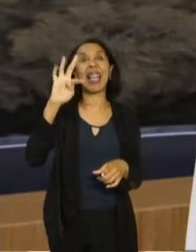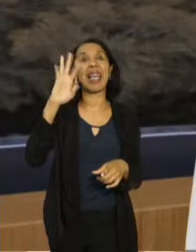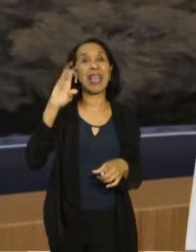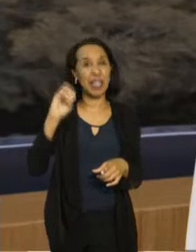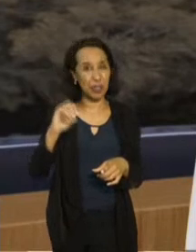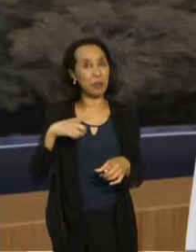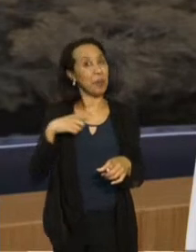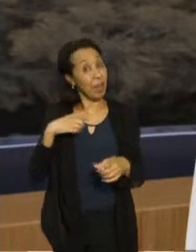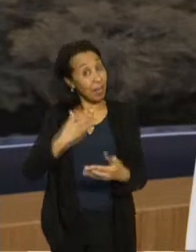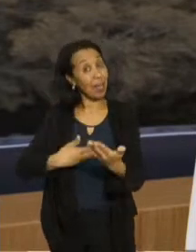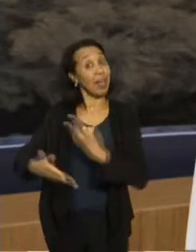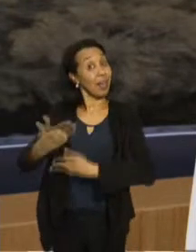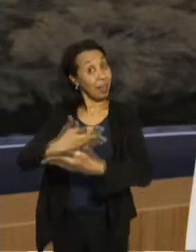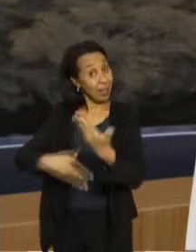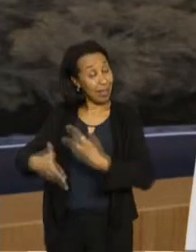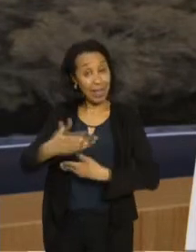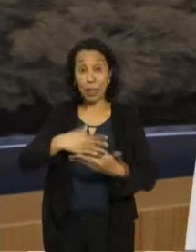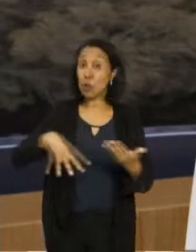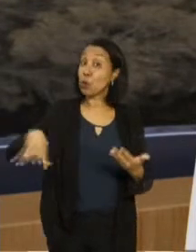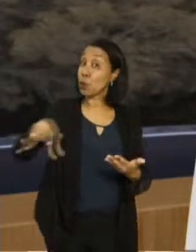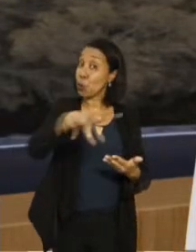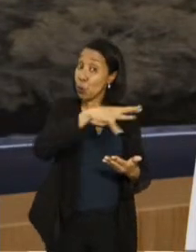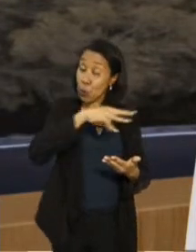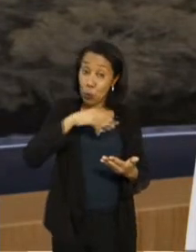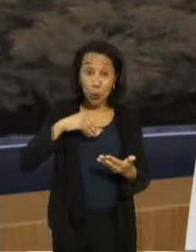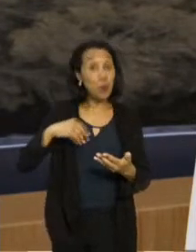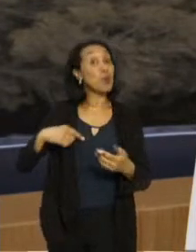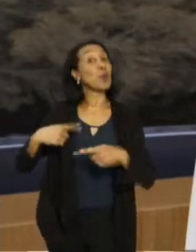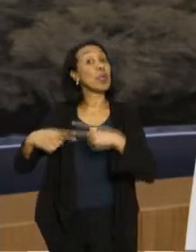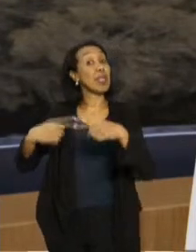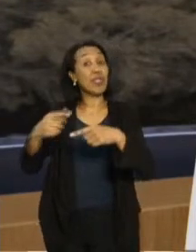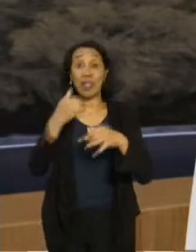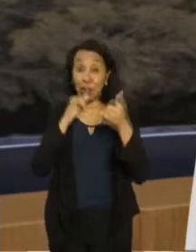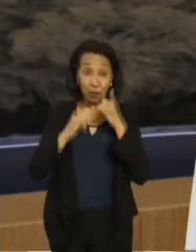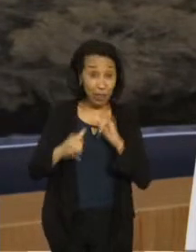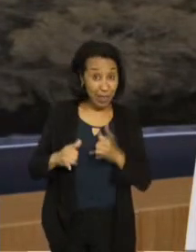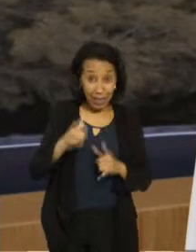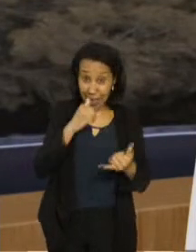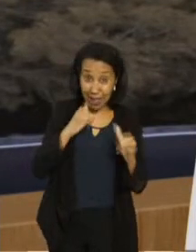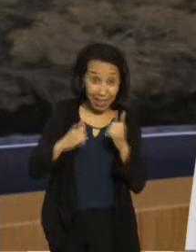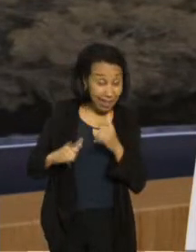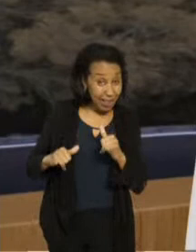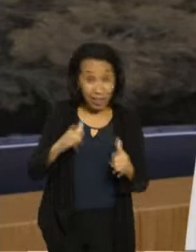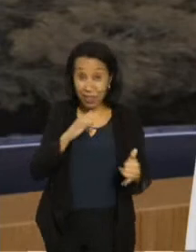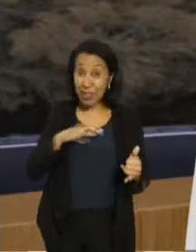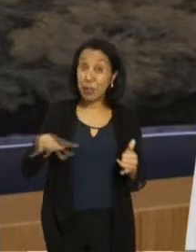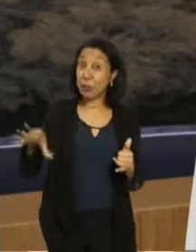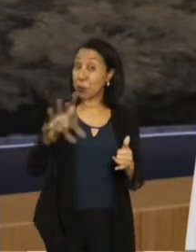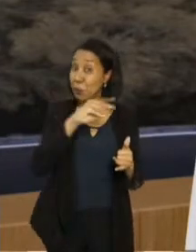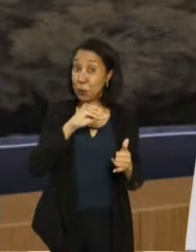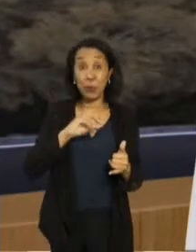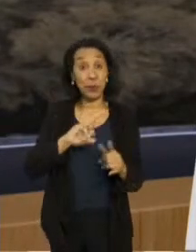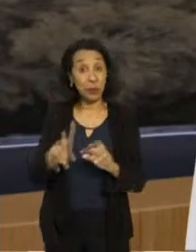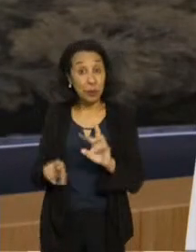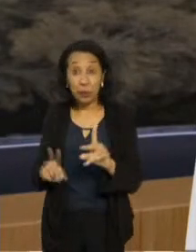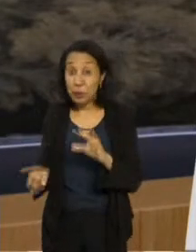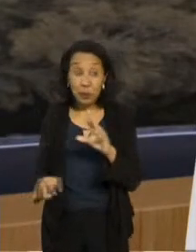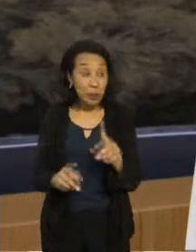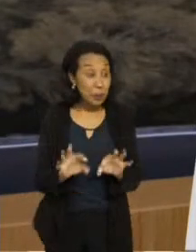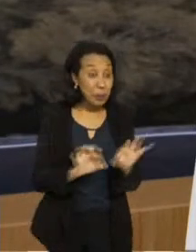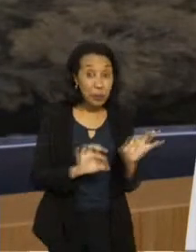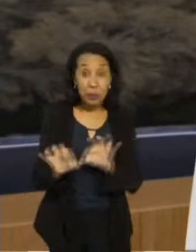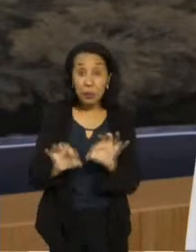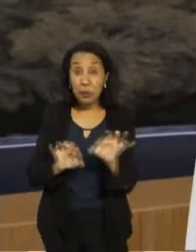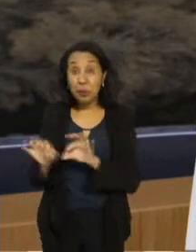harmônica convivência de todas aí as fontes de geração de energia. Quem sabe não é, esse é o seu caminho, Celso. Foi o Celso que comentou isso, ele